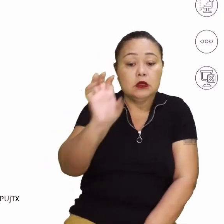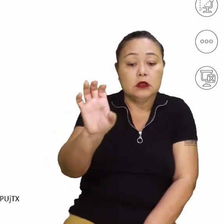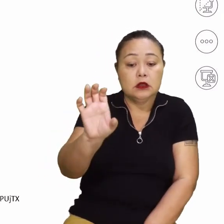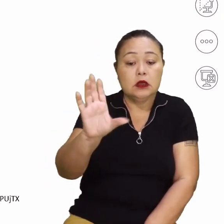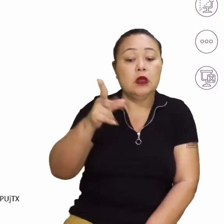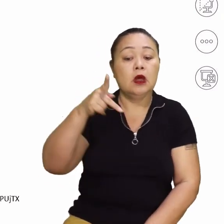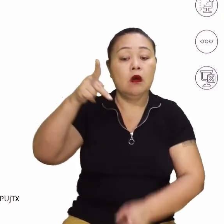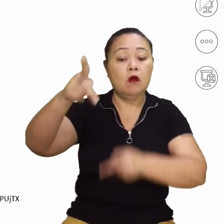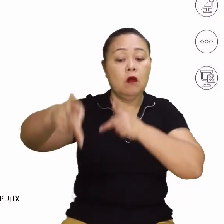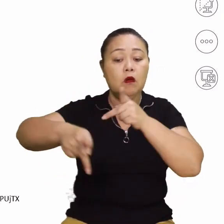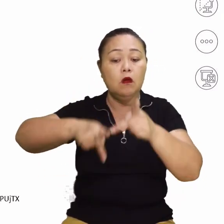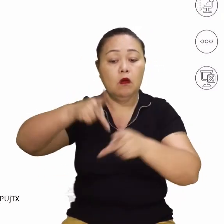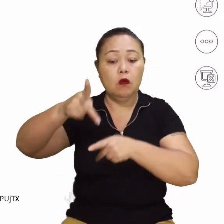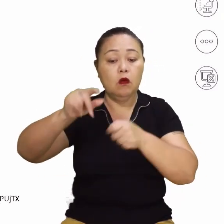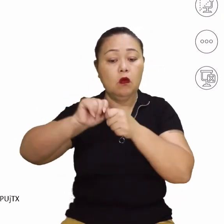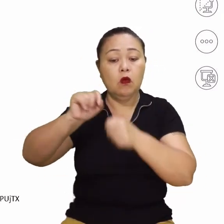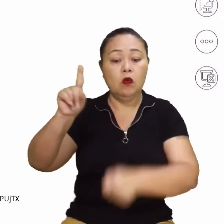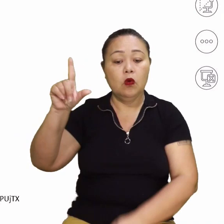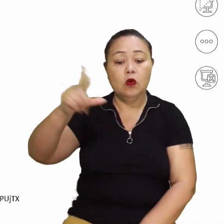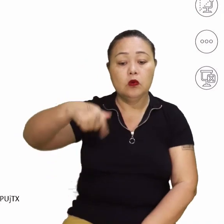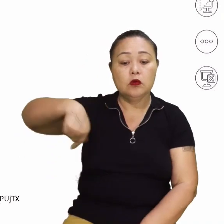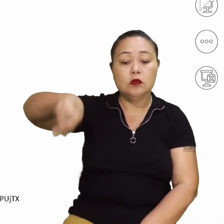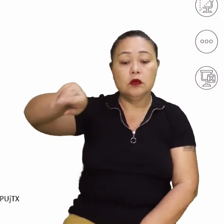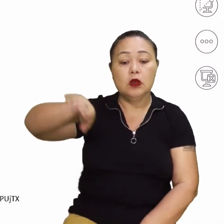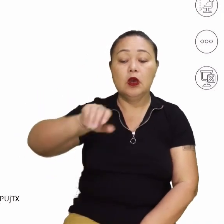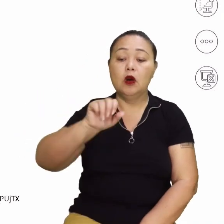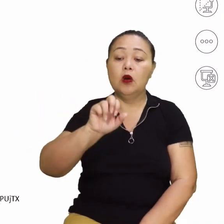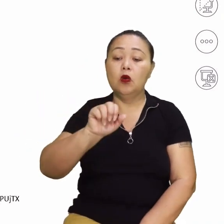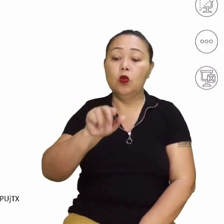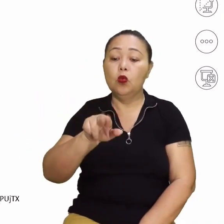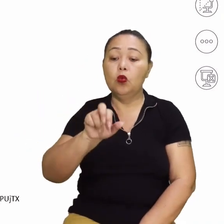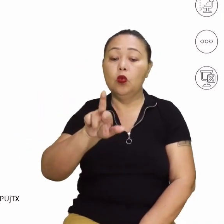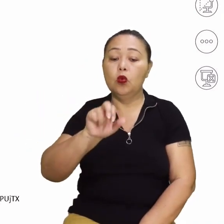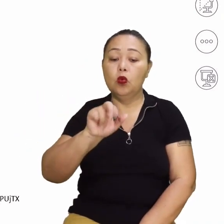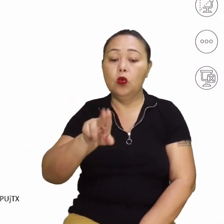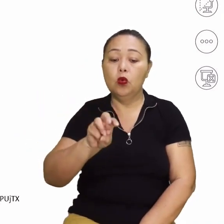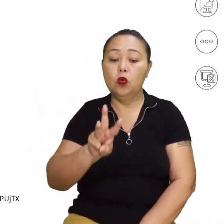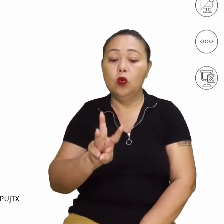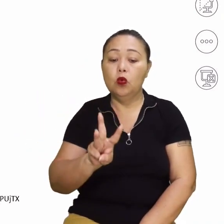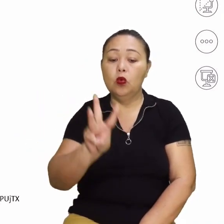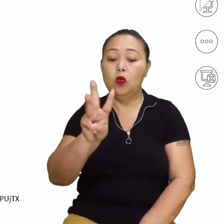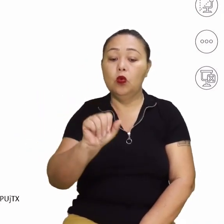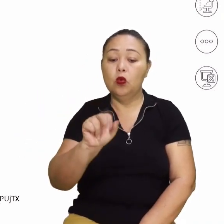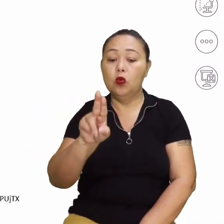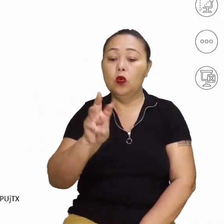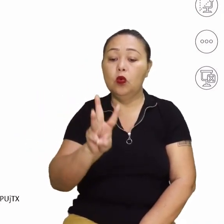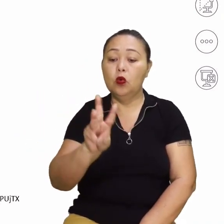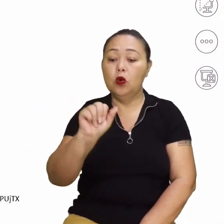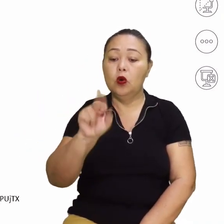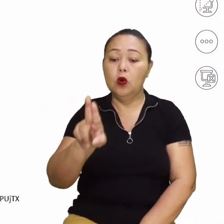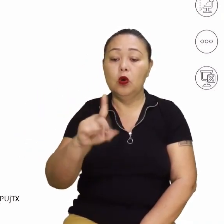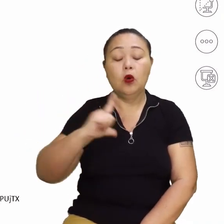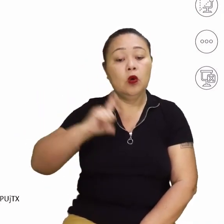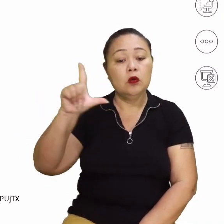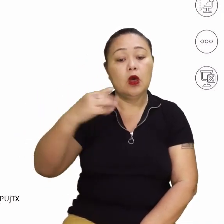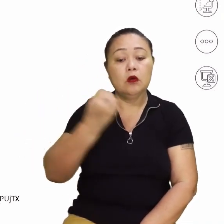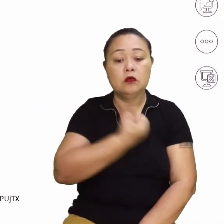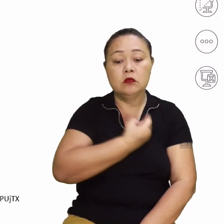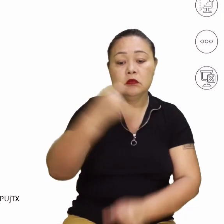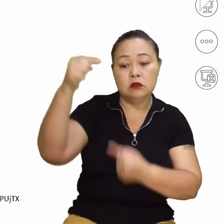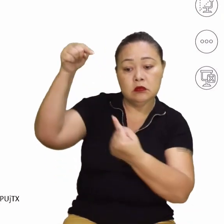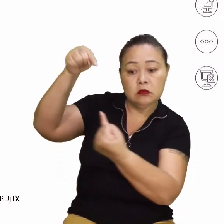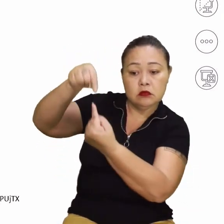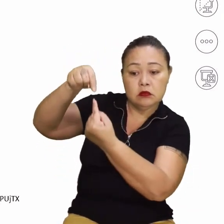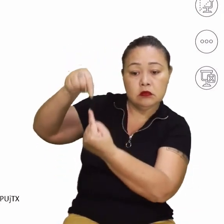então dei uma olhada aí tá todas as especificações de todos os povos indígenas por número aí a